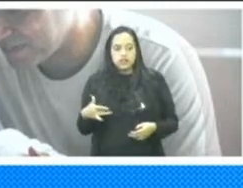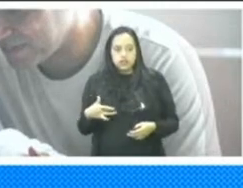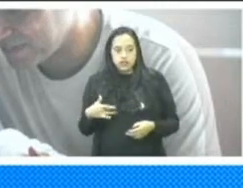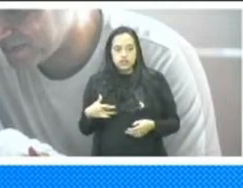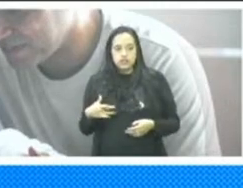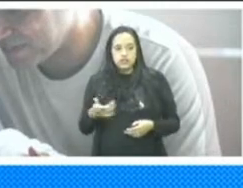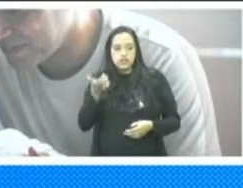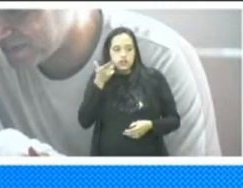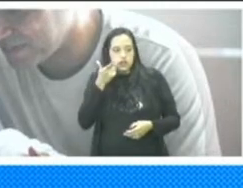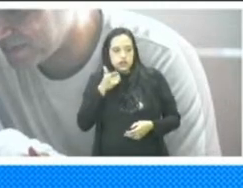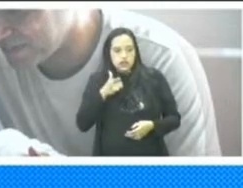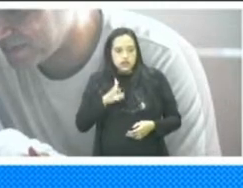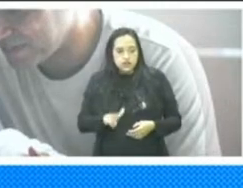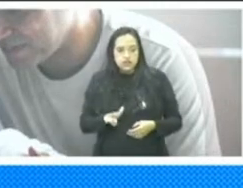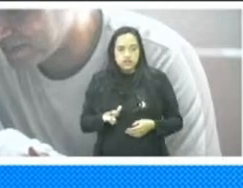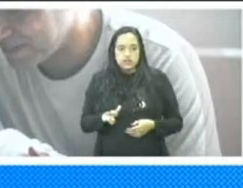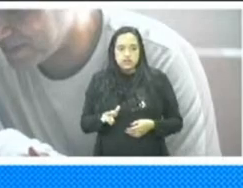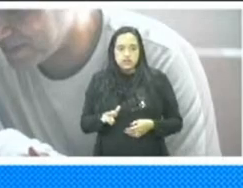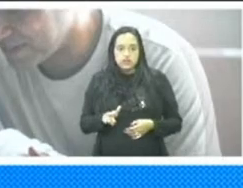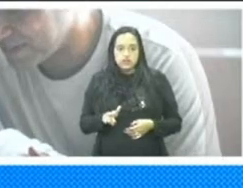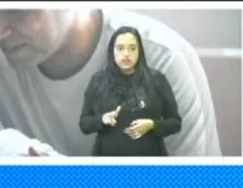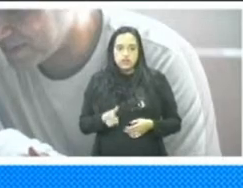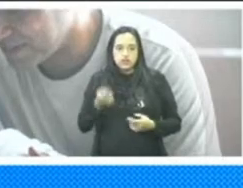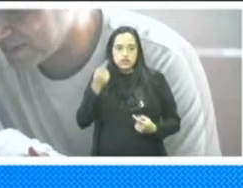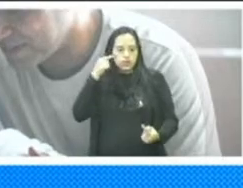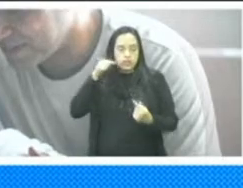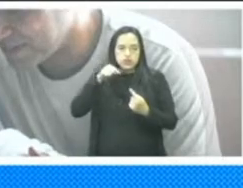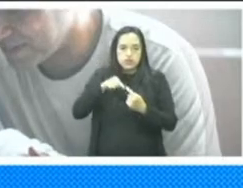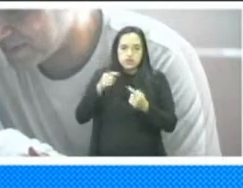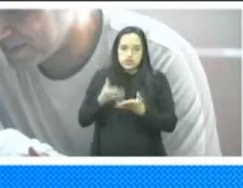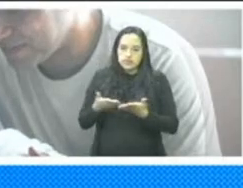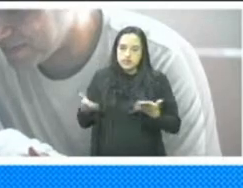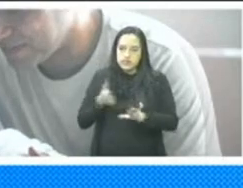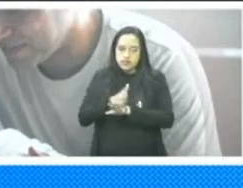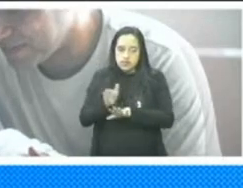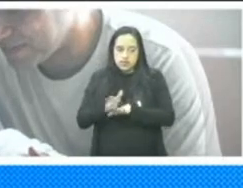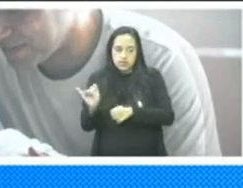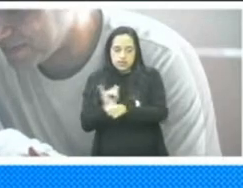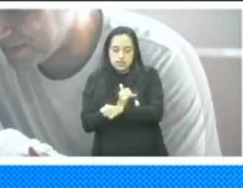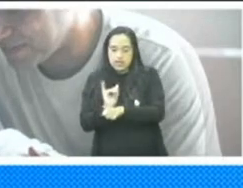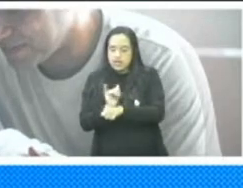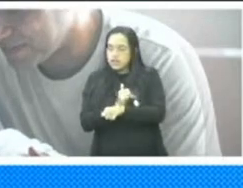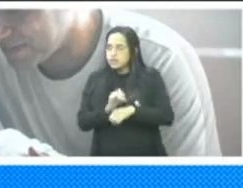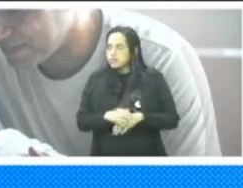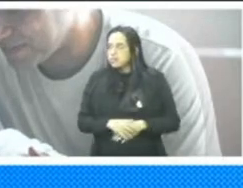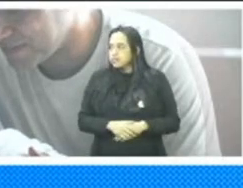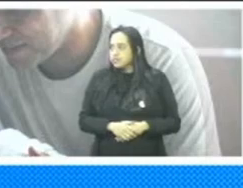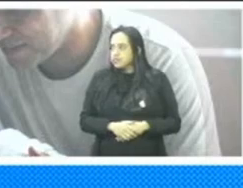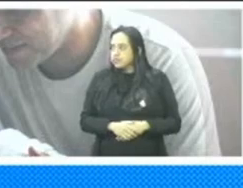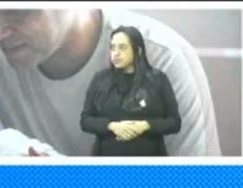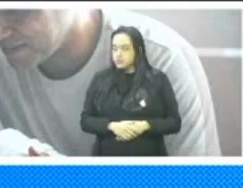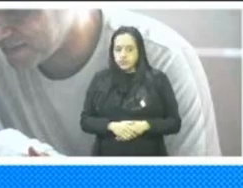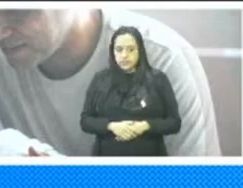para alcance, né, dos objetivos desse eixo estratégico.